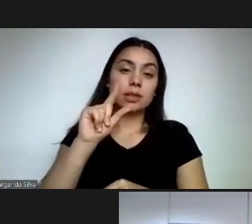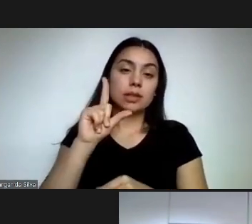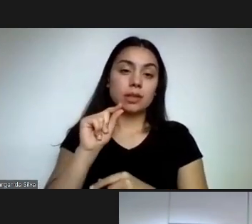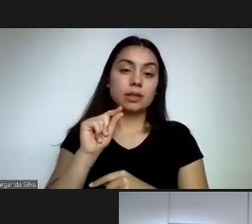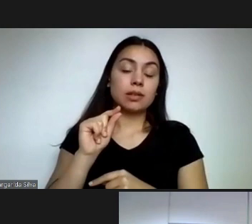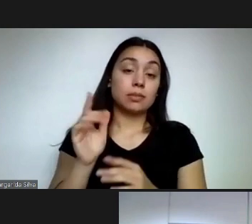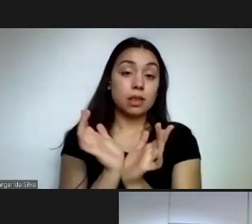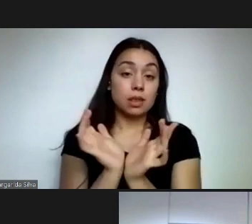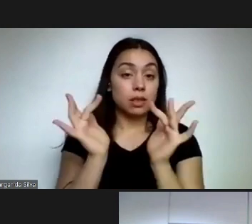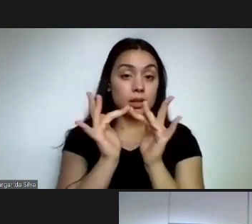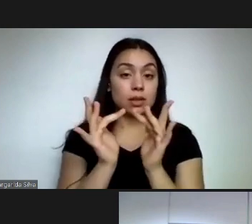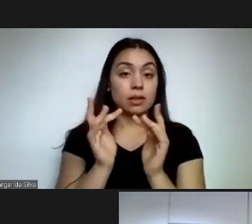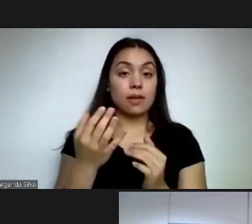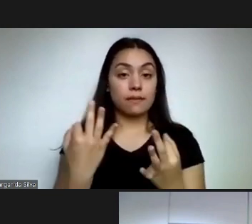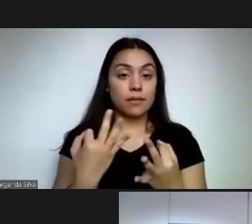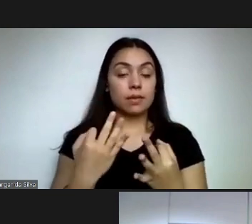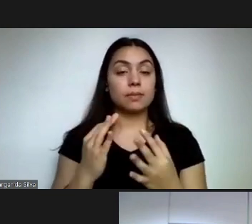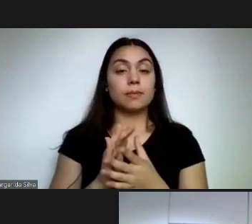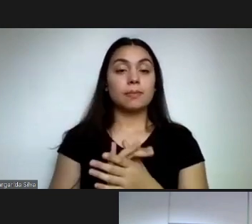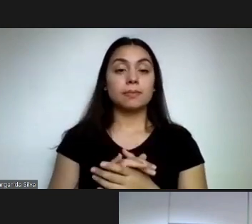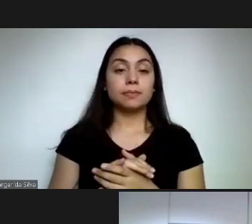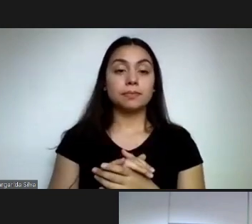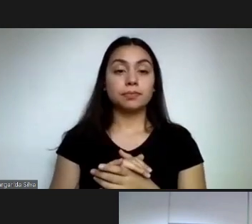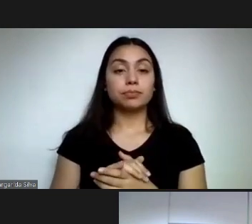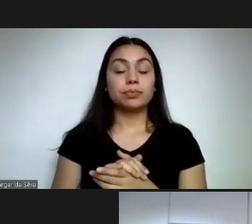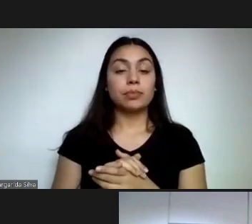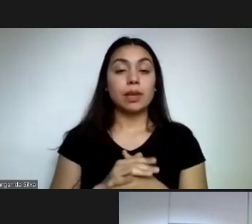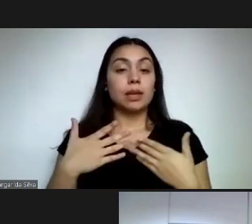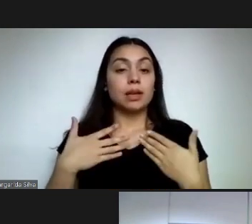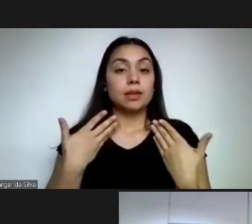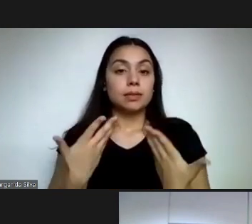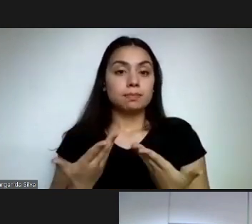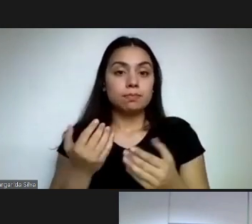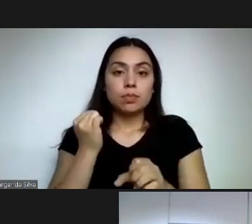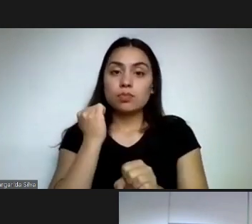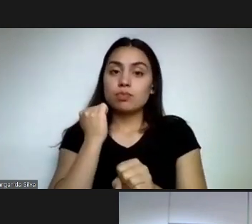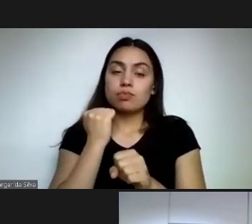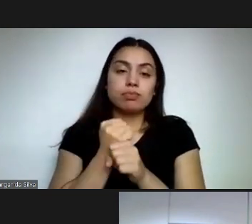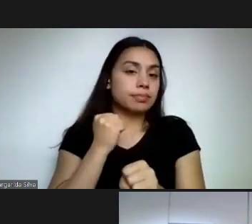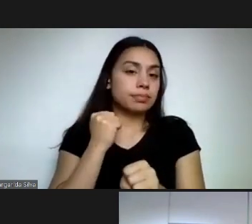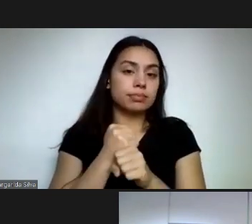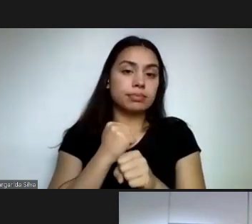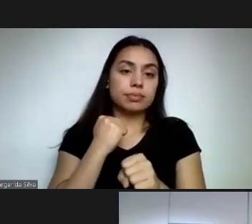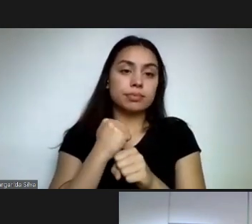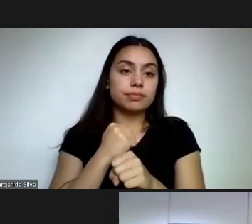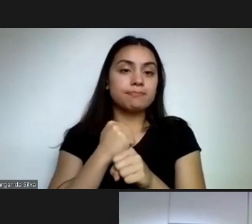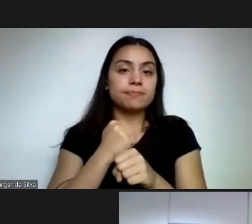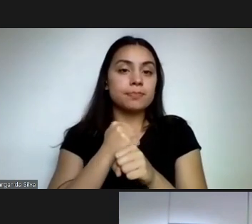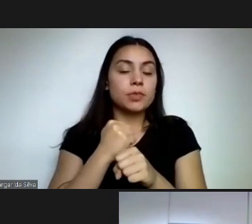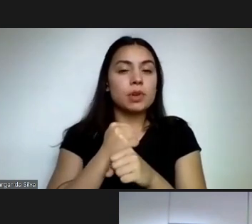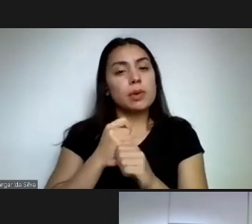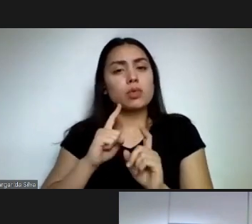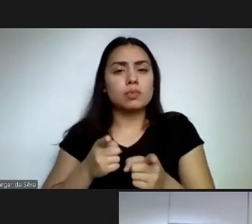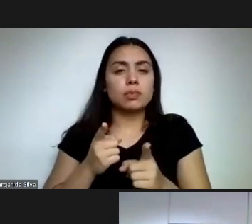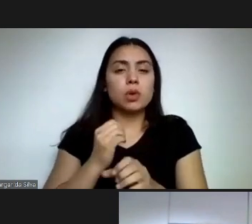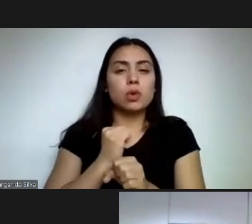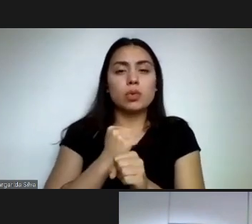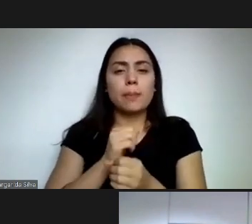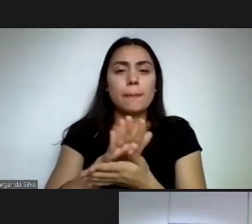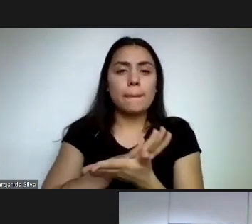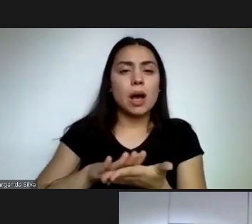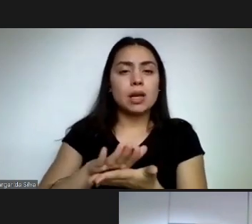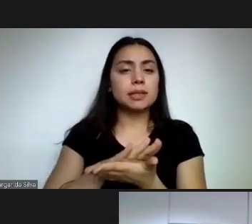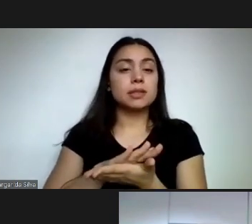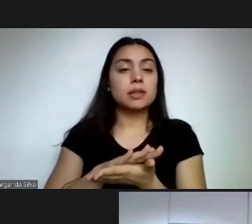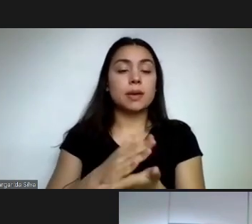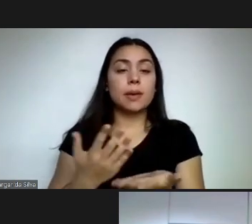muito, muito óbvios. E, portanto, era um trabalho um pouco inicial na altura,